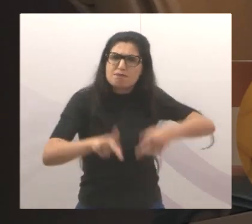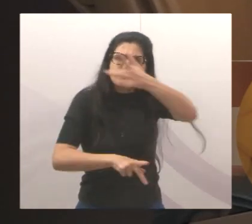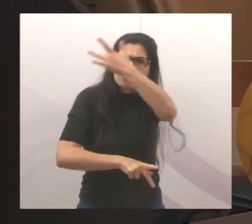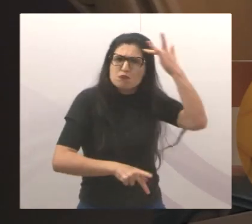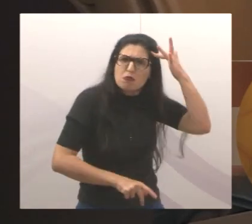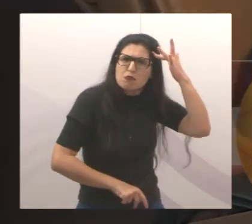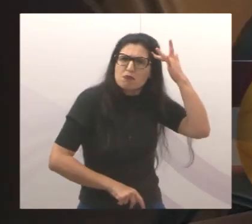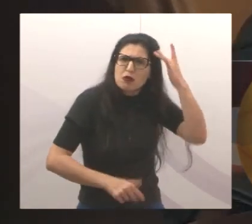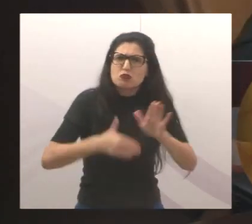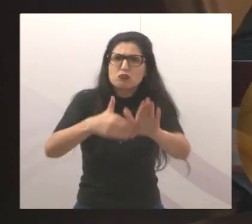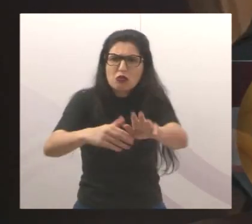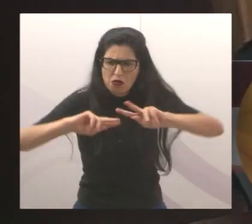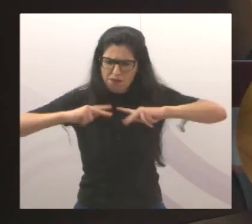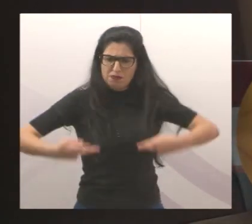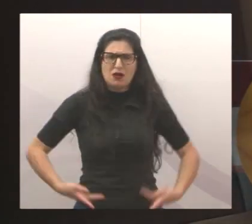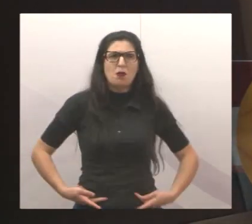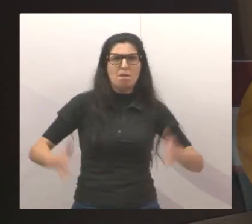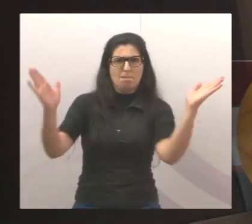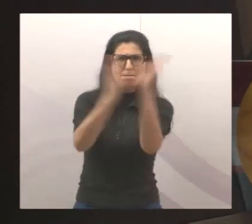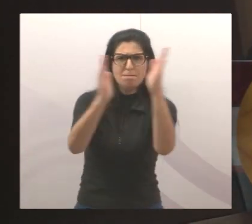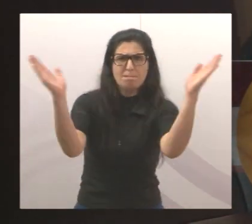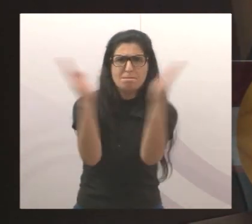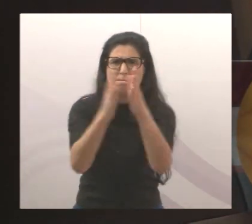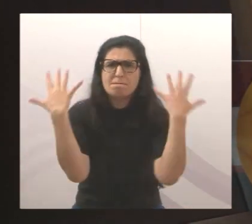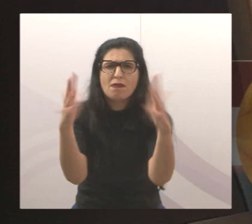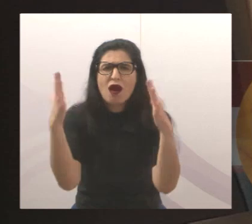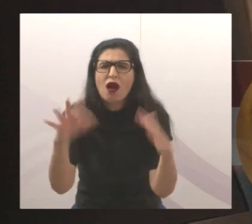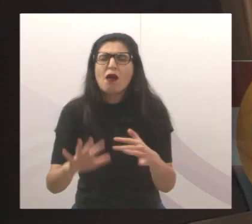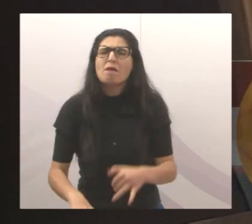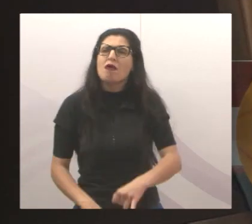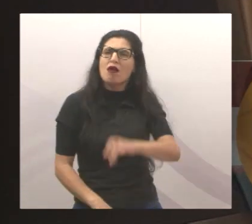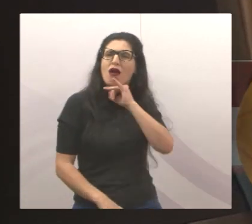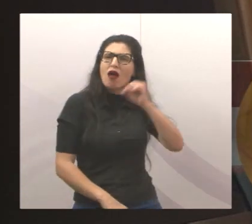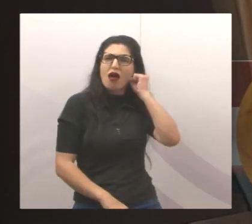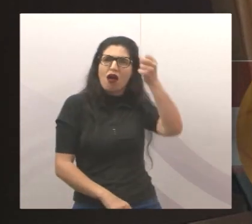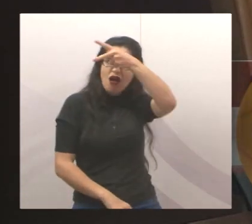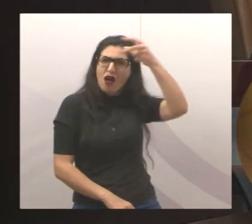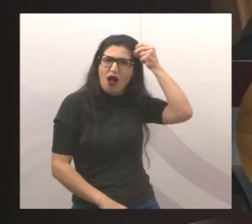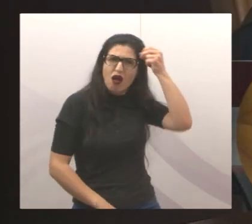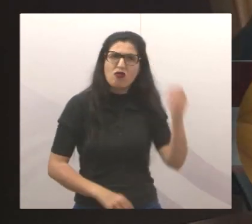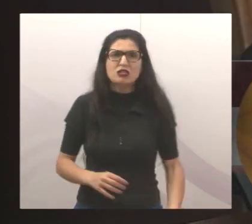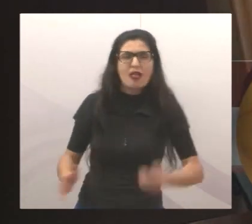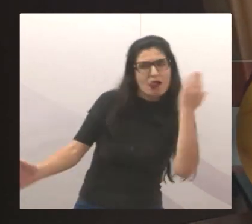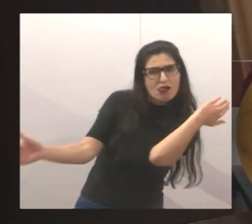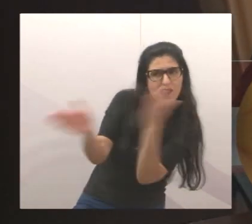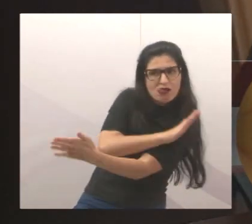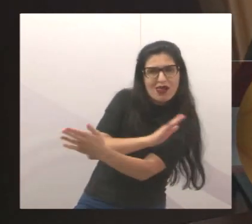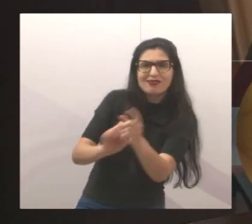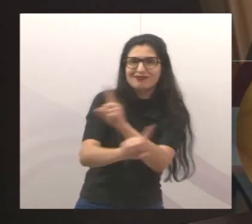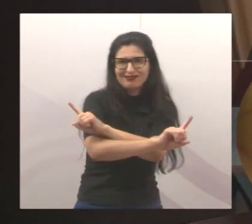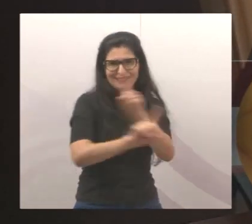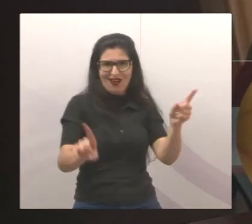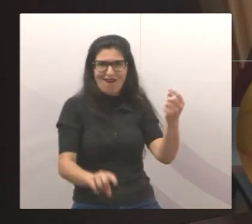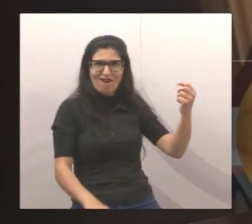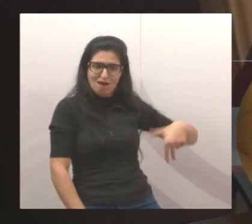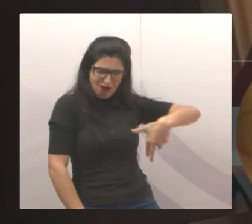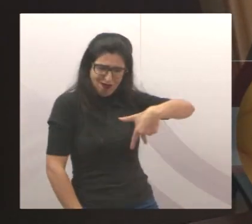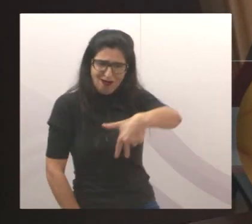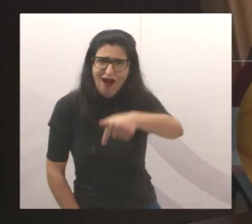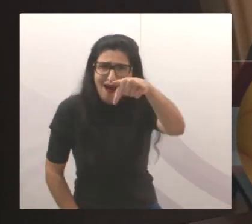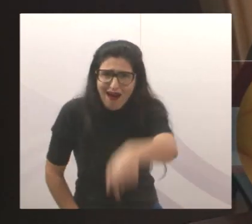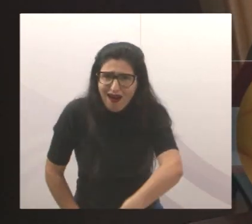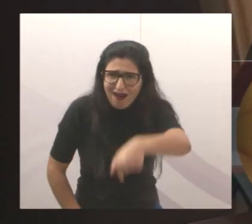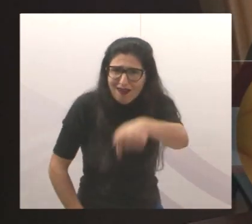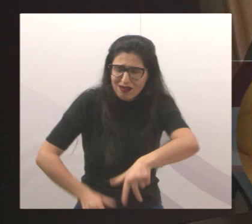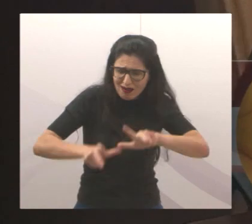Parabéns, prefeito, que não fugiu, veio aqui com o peito aberto responder essas denúncias na Câmara